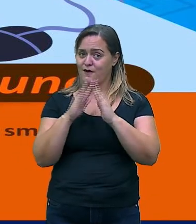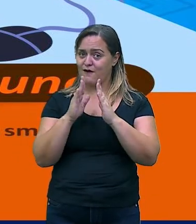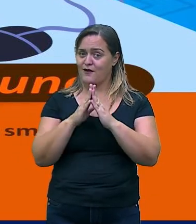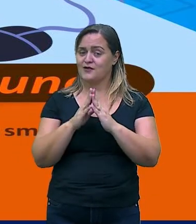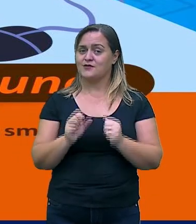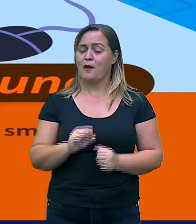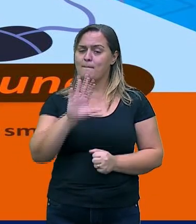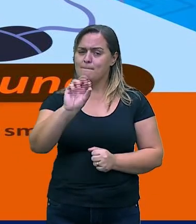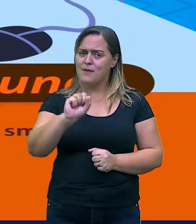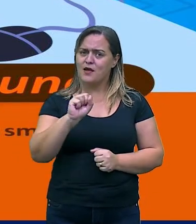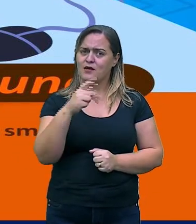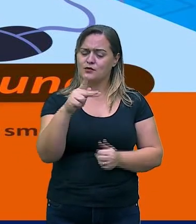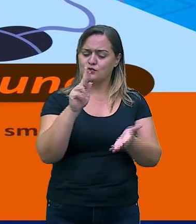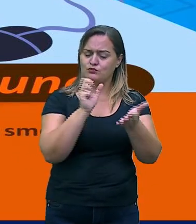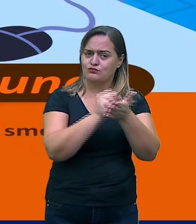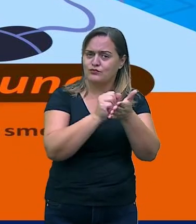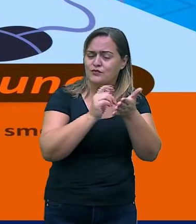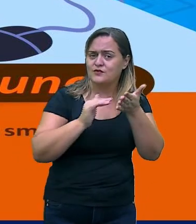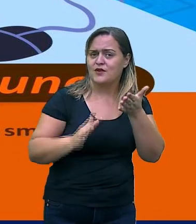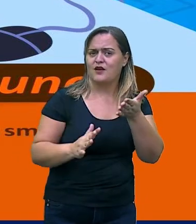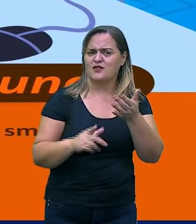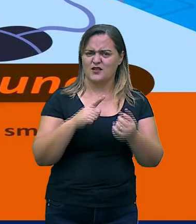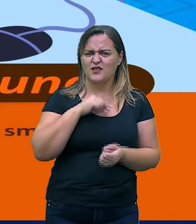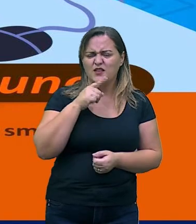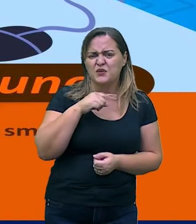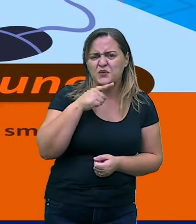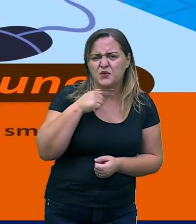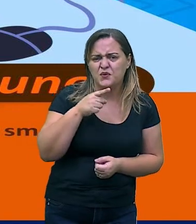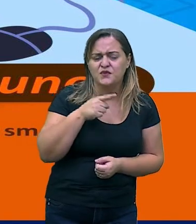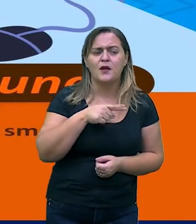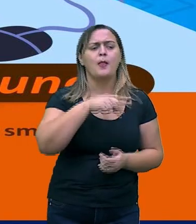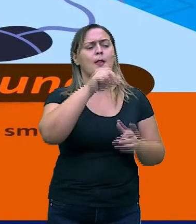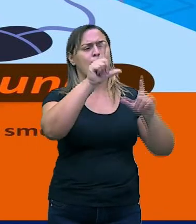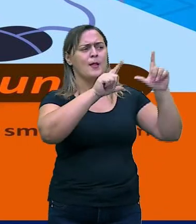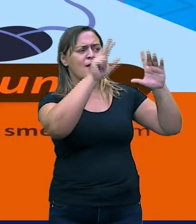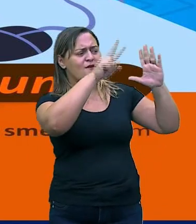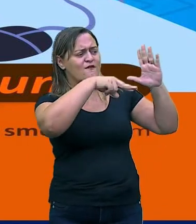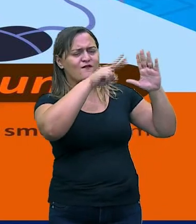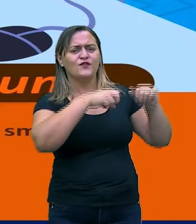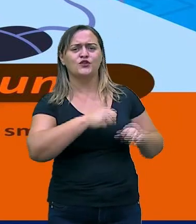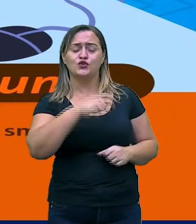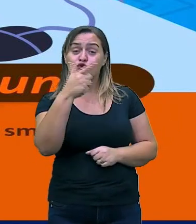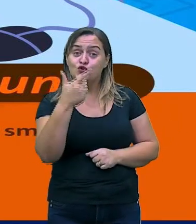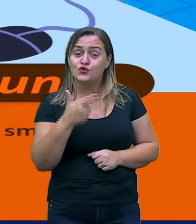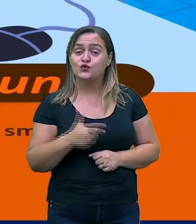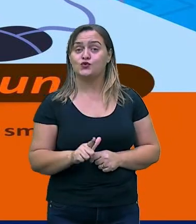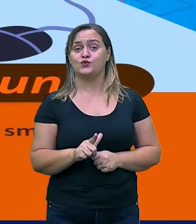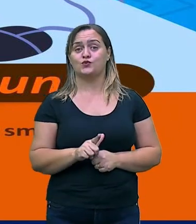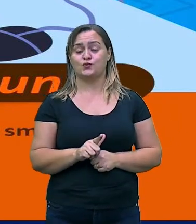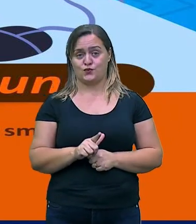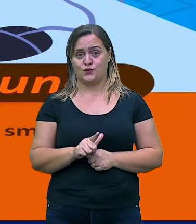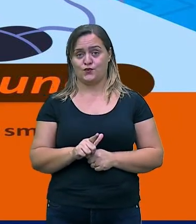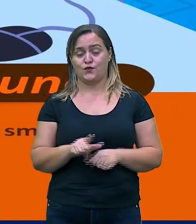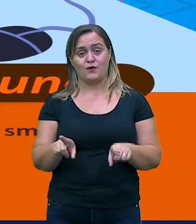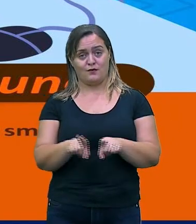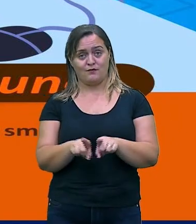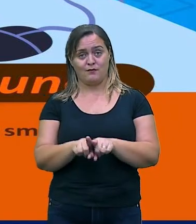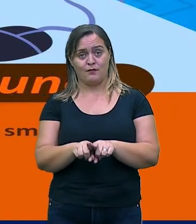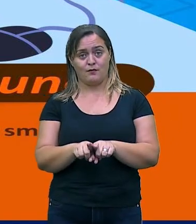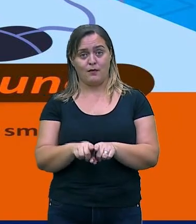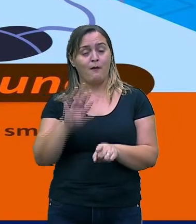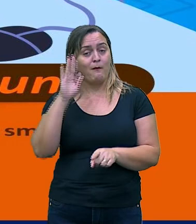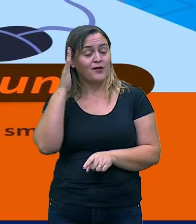a sua atividade, está na dúvida? Reveja essa aula de novo, né? E para acessar todas as